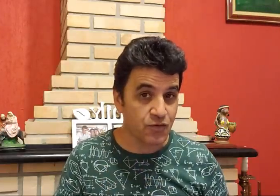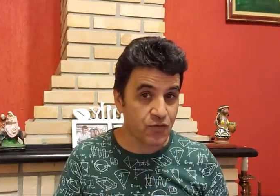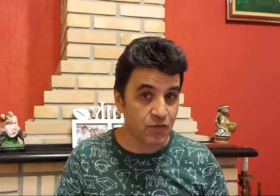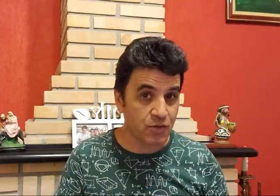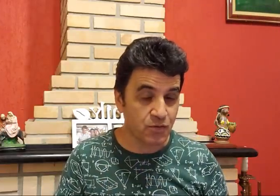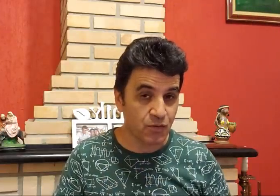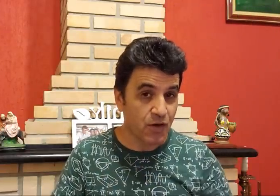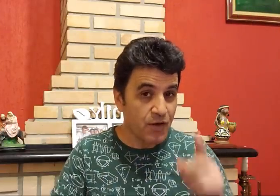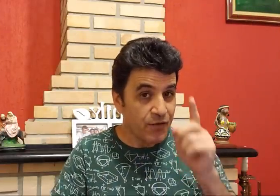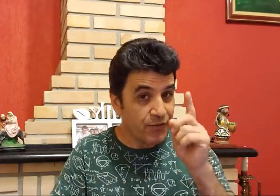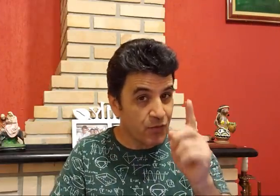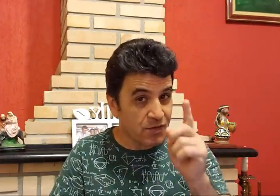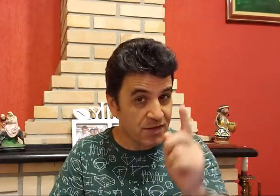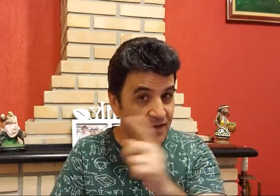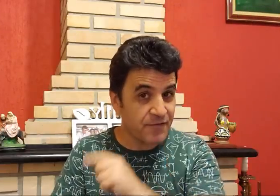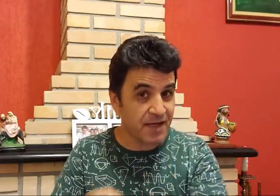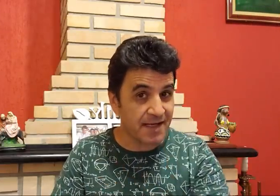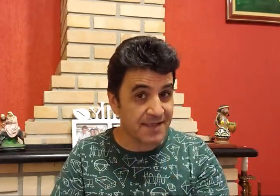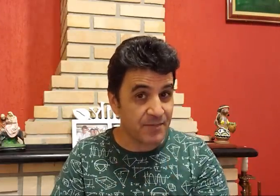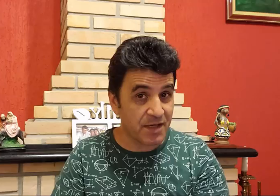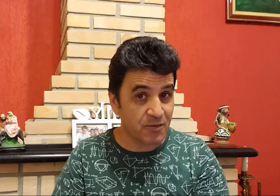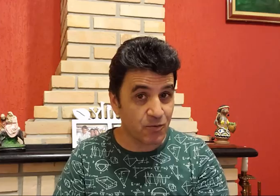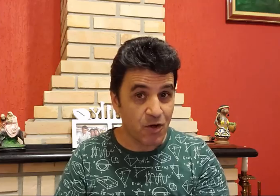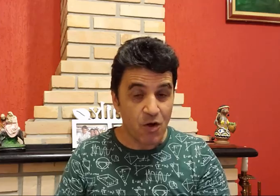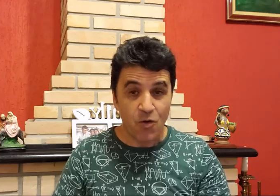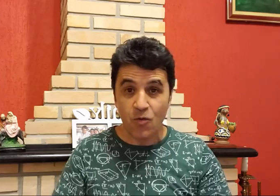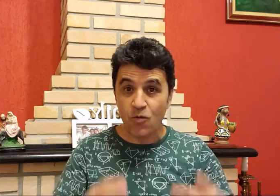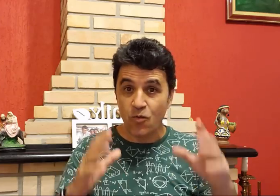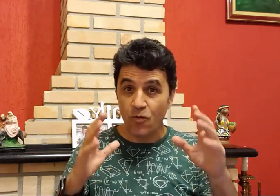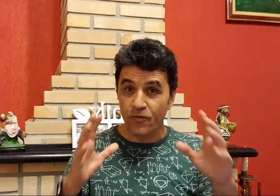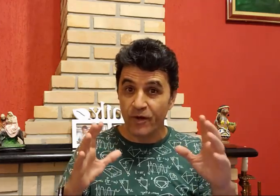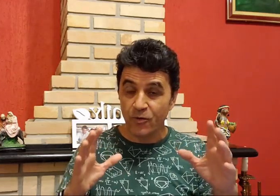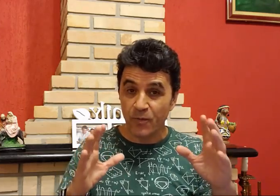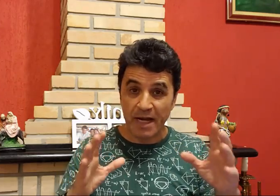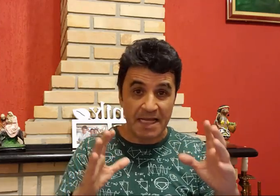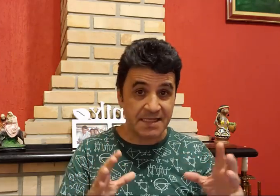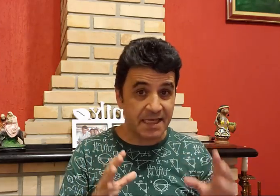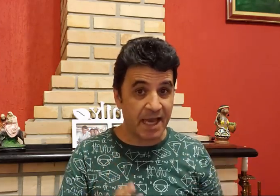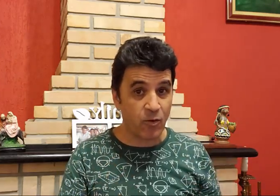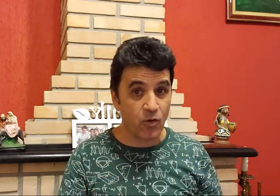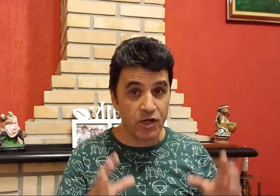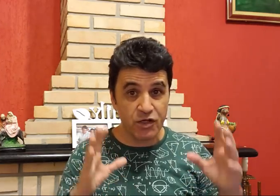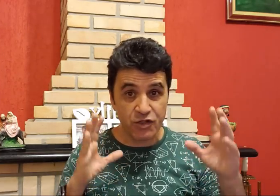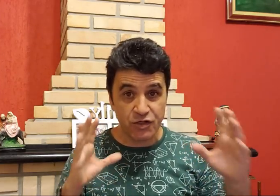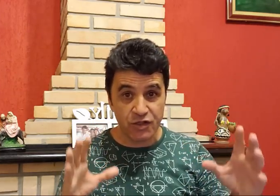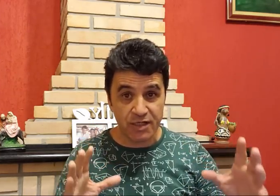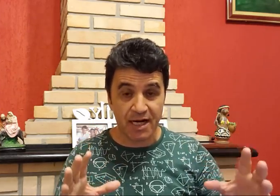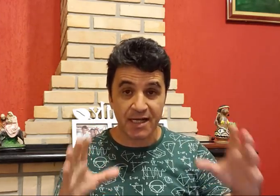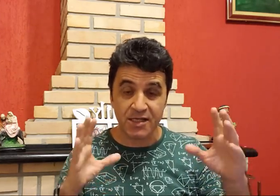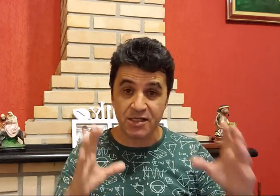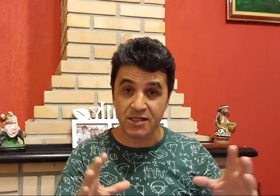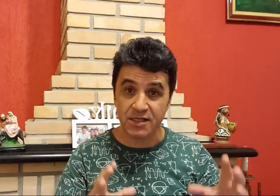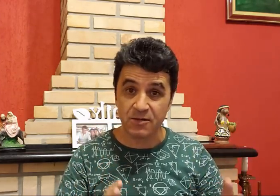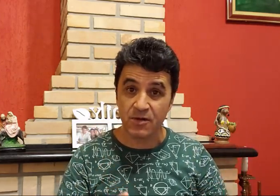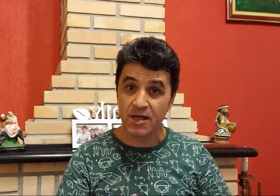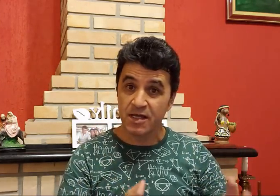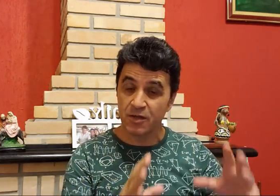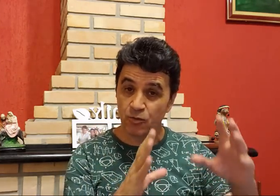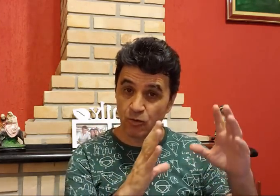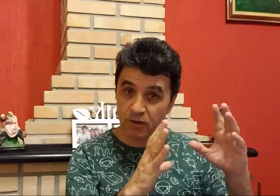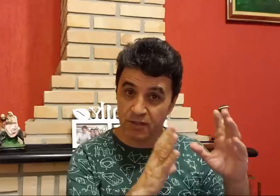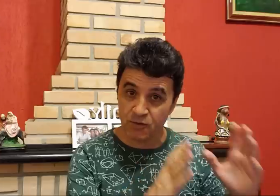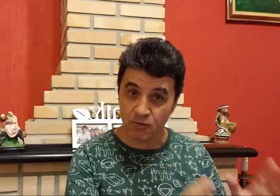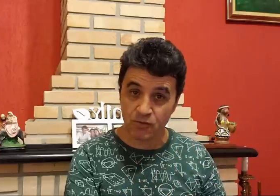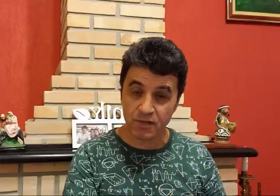publicarmos um novo conteúdo, você ficará sabendo. O governo parece que quer corrigir a lentidão